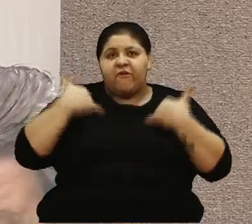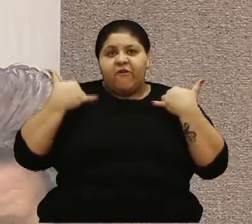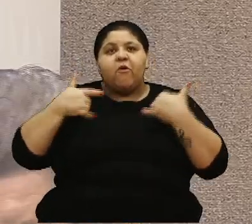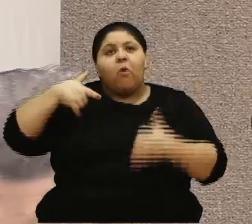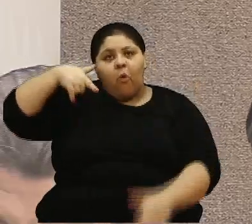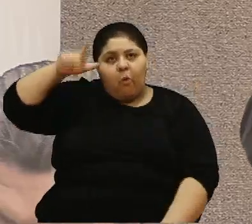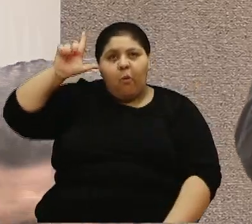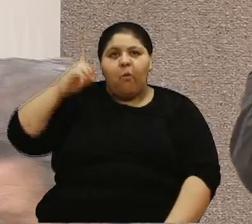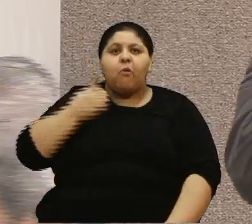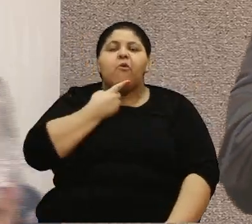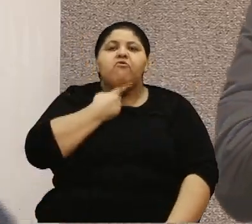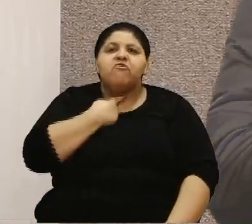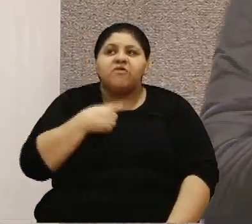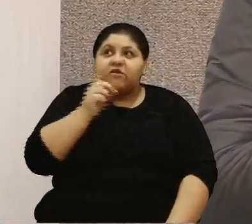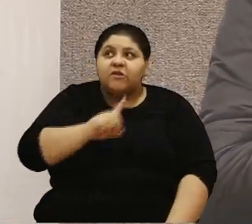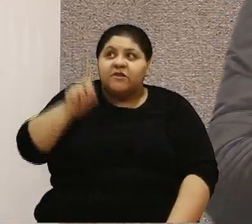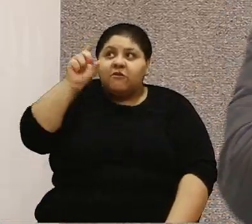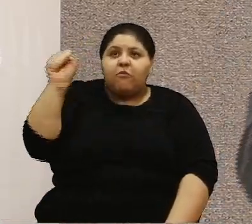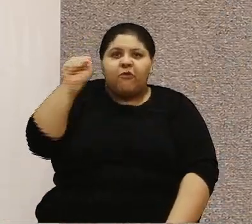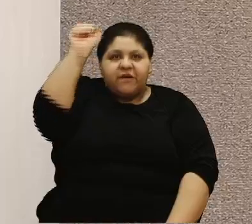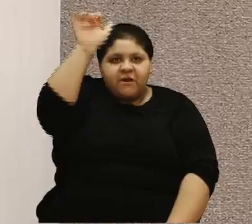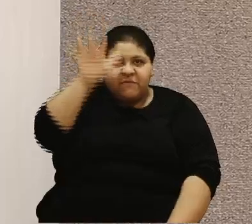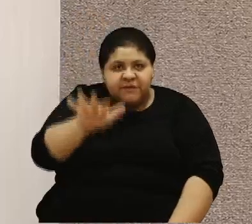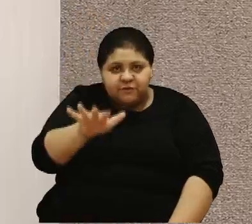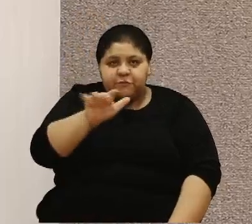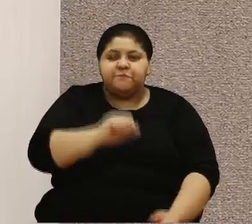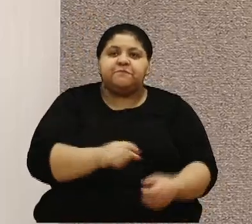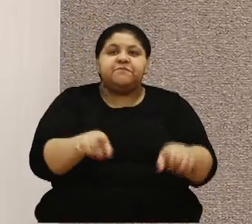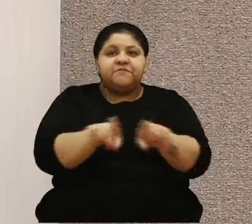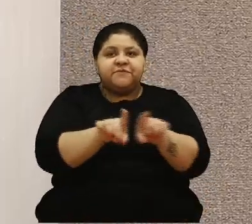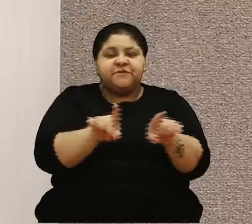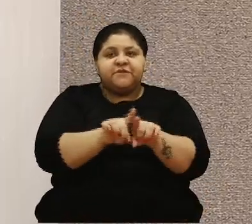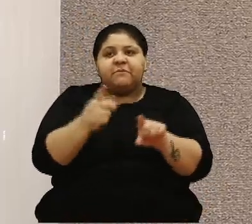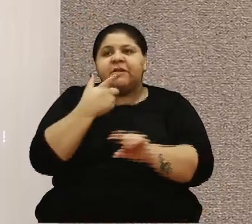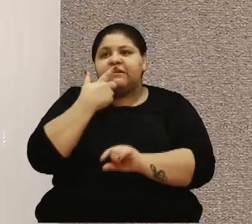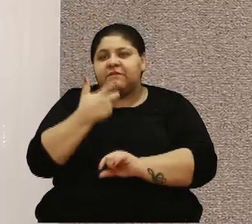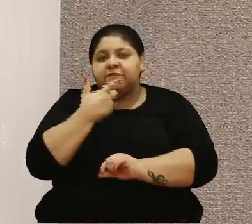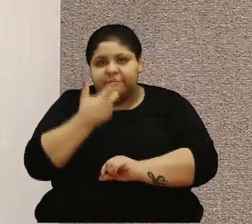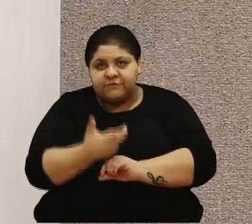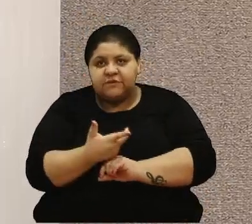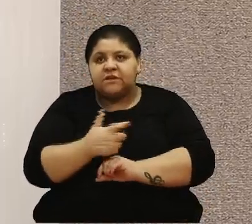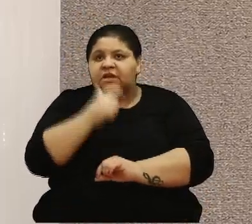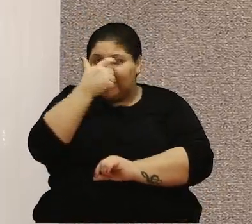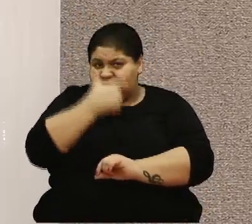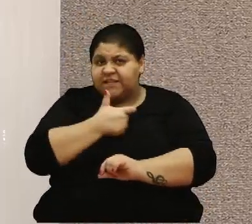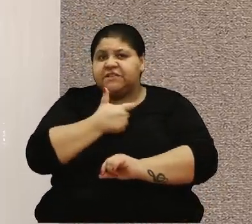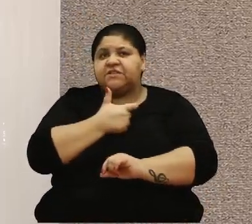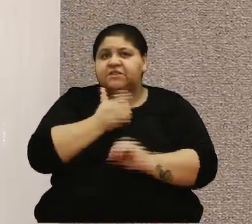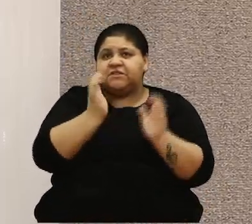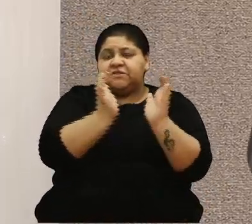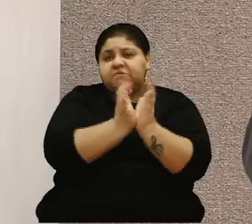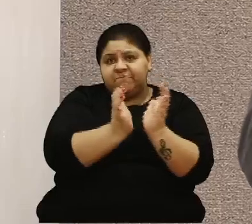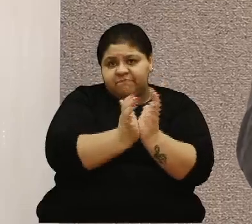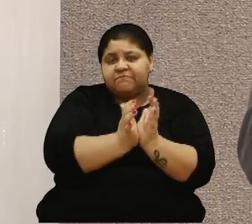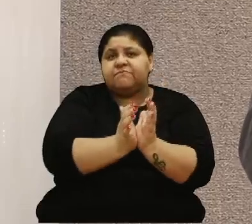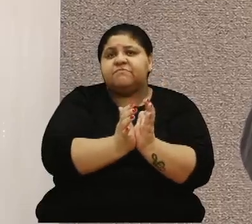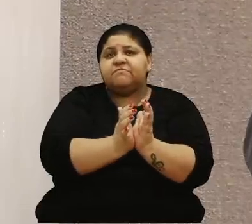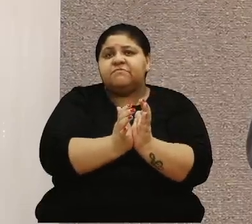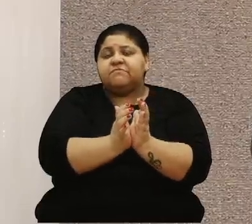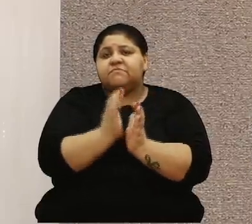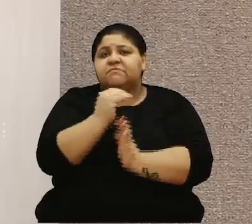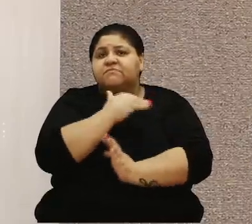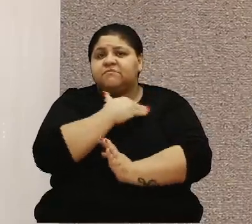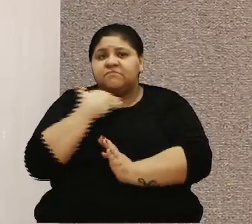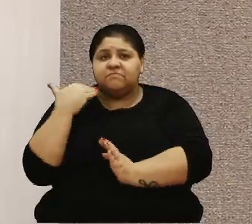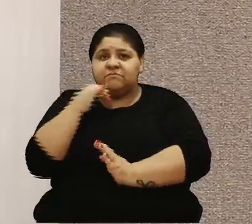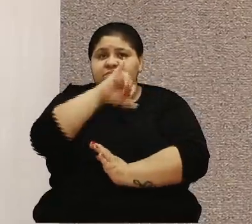ontem, desejando que Deus possa lhe abençoar grandemente. Presidente, também quero repercutir, e achei até que algum colega o faria, a morte do